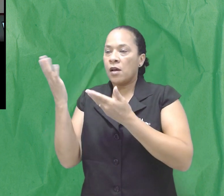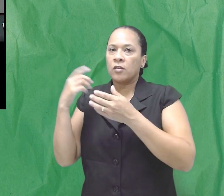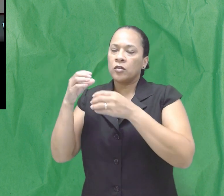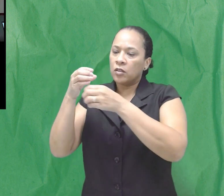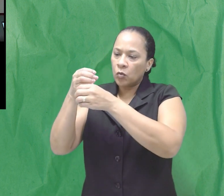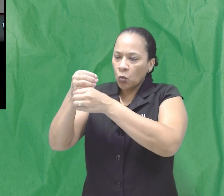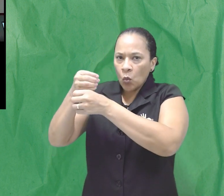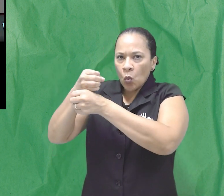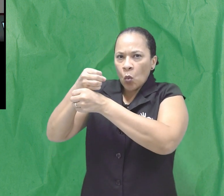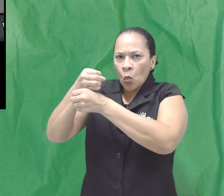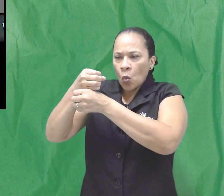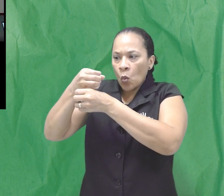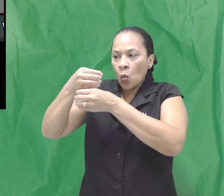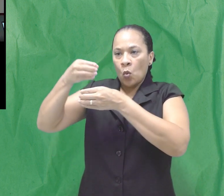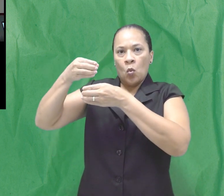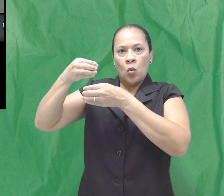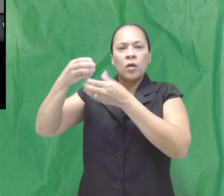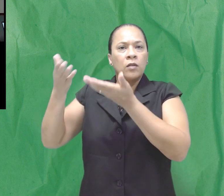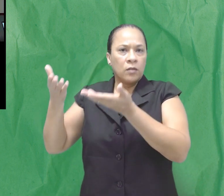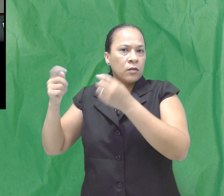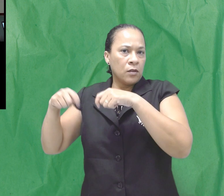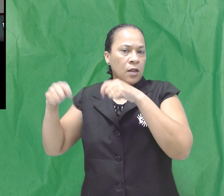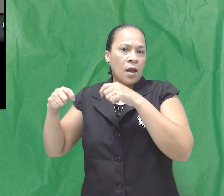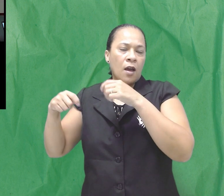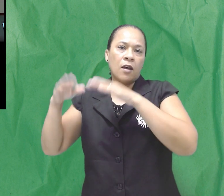gargalo estreito, né, se for para armazenar um líquido,